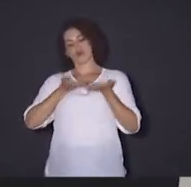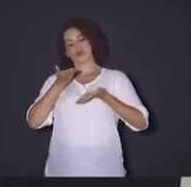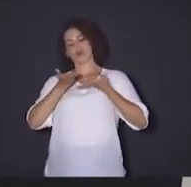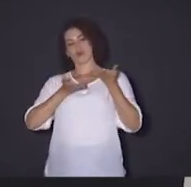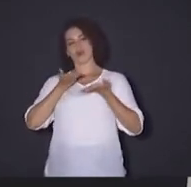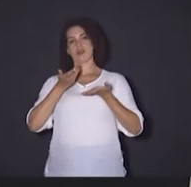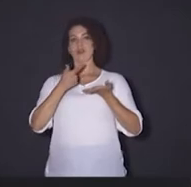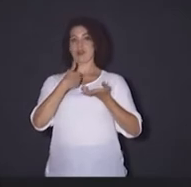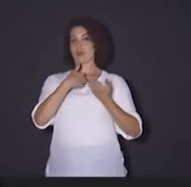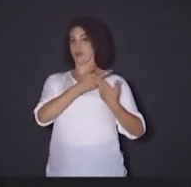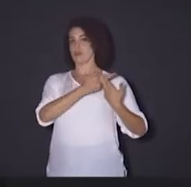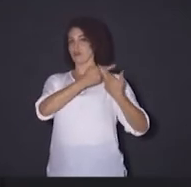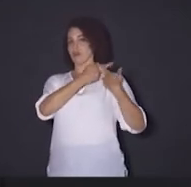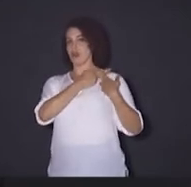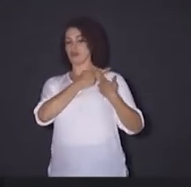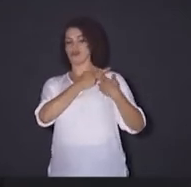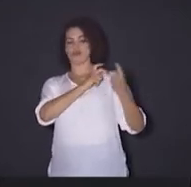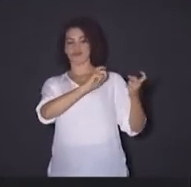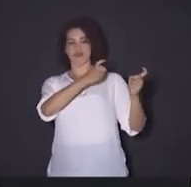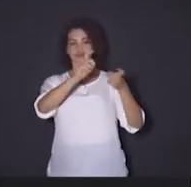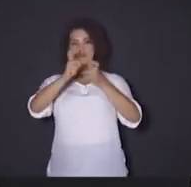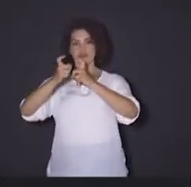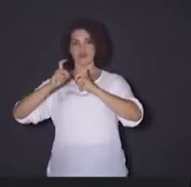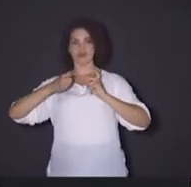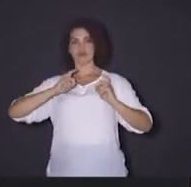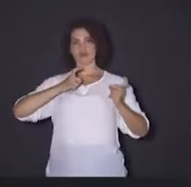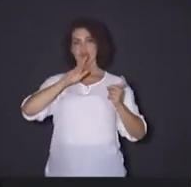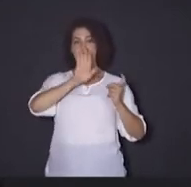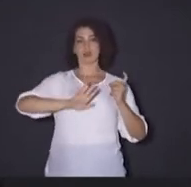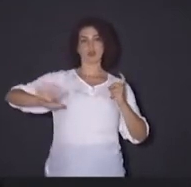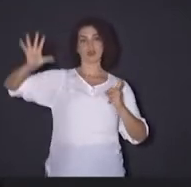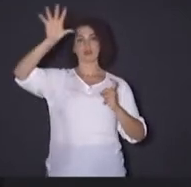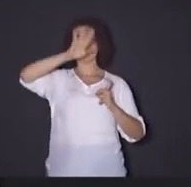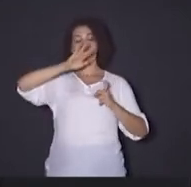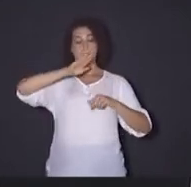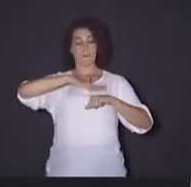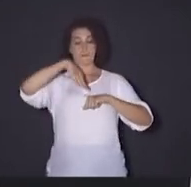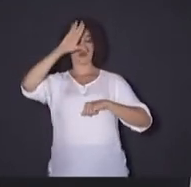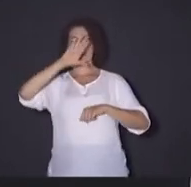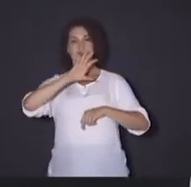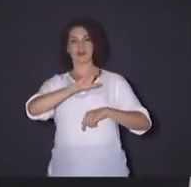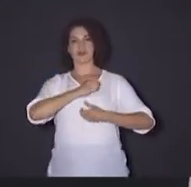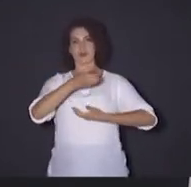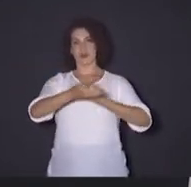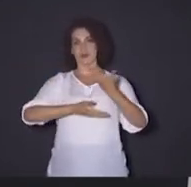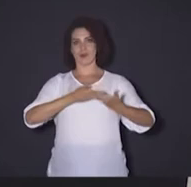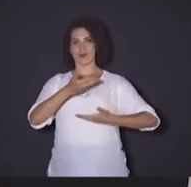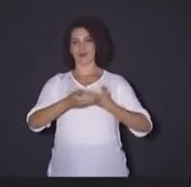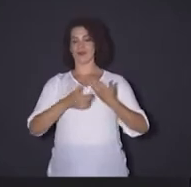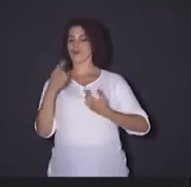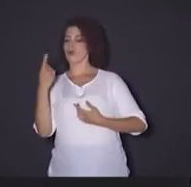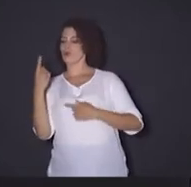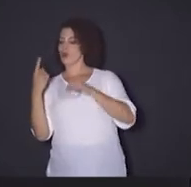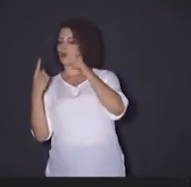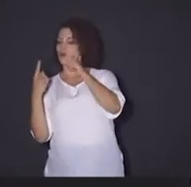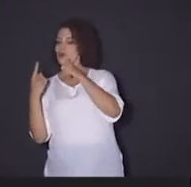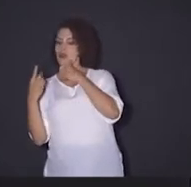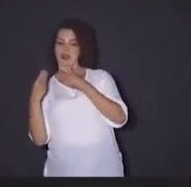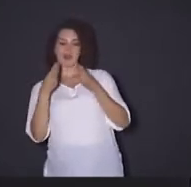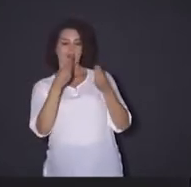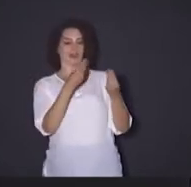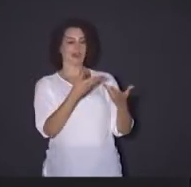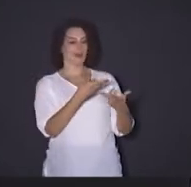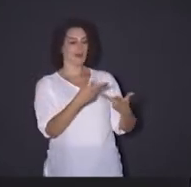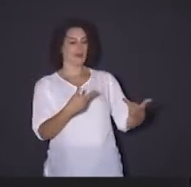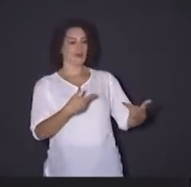de articular uma rede nacional chamada mais amor entre nós onde uma mulher oferece o serviço de graça para uma outra mulher qualquer